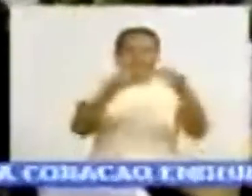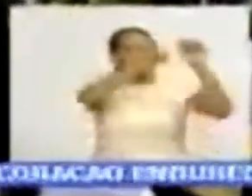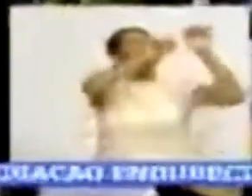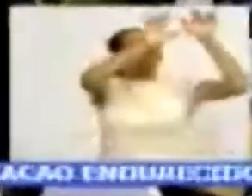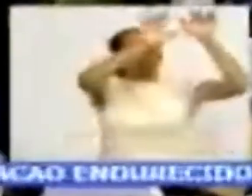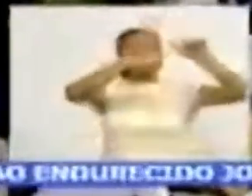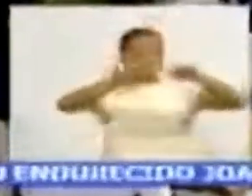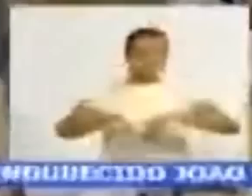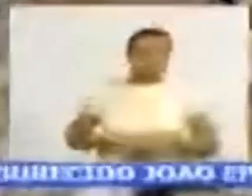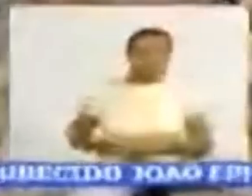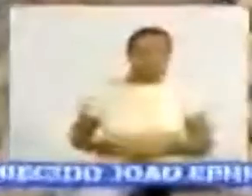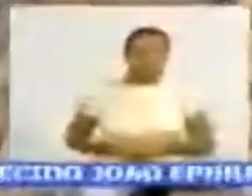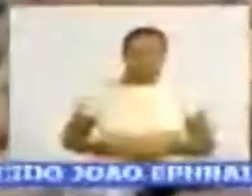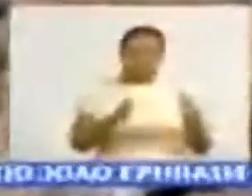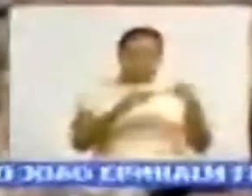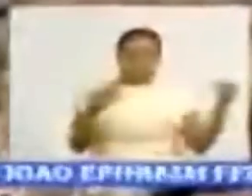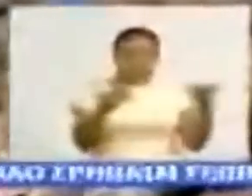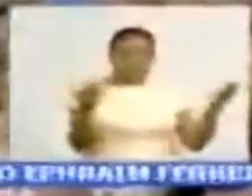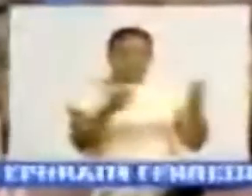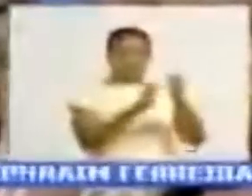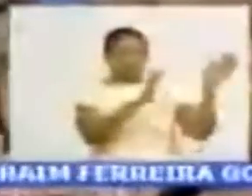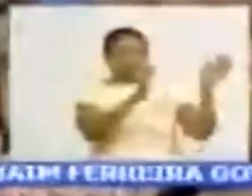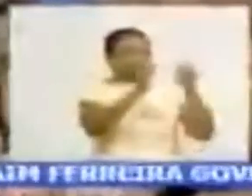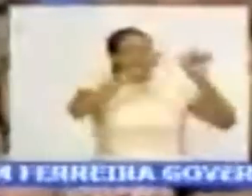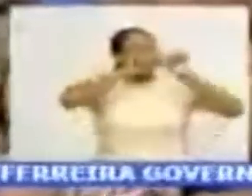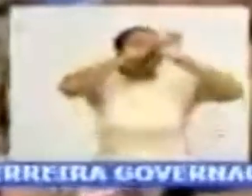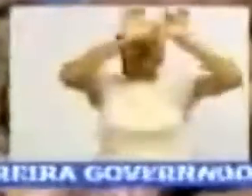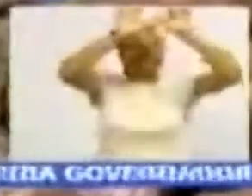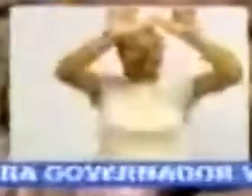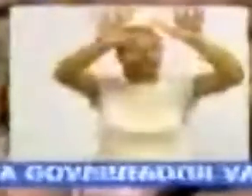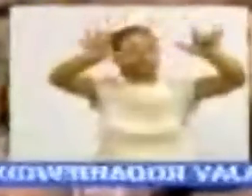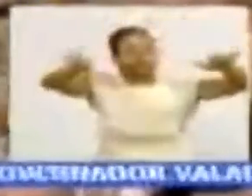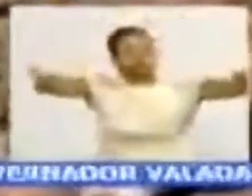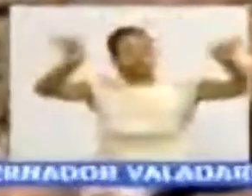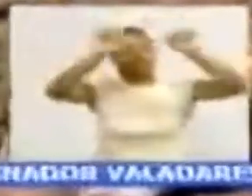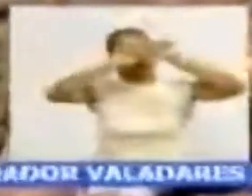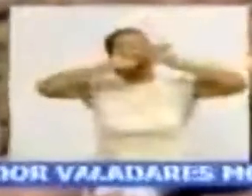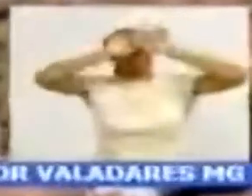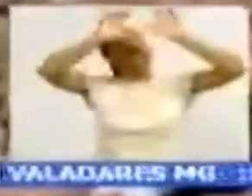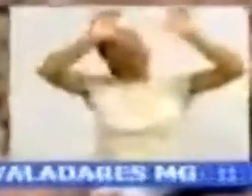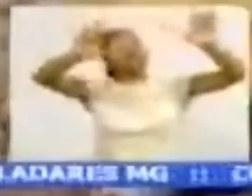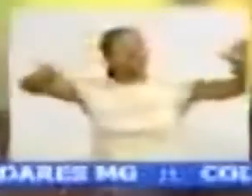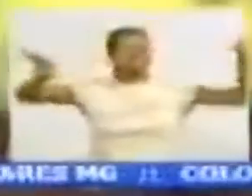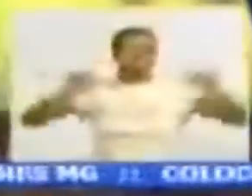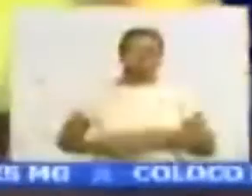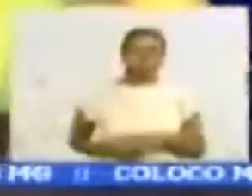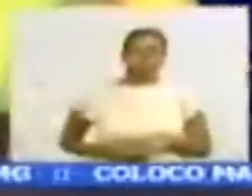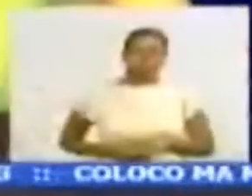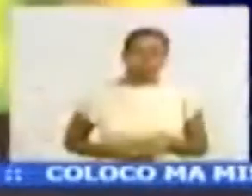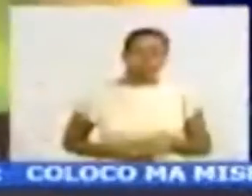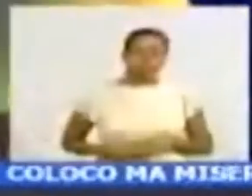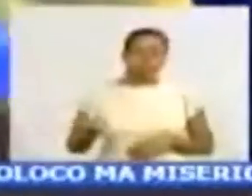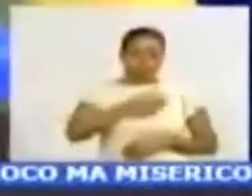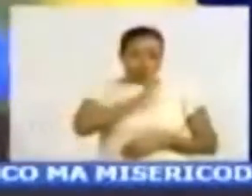família. Peça que Jesus hoje venha derramar muita bênção. Venha retirar dos